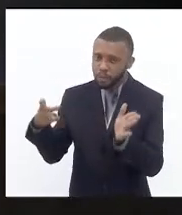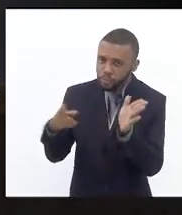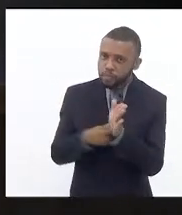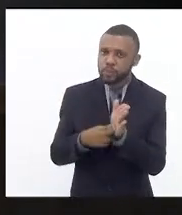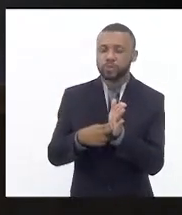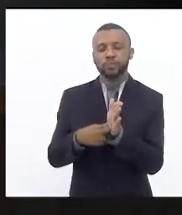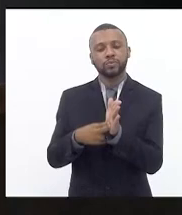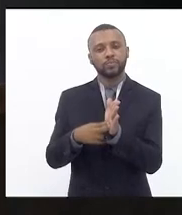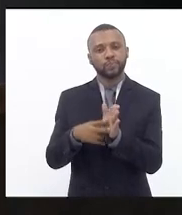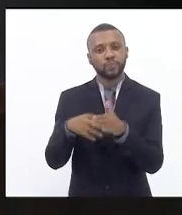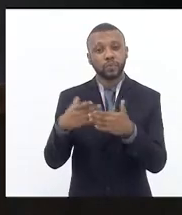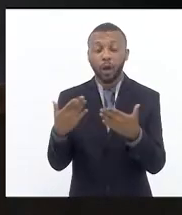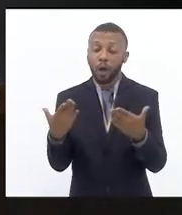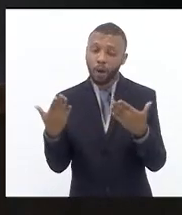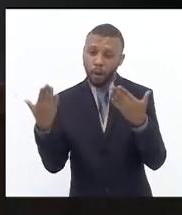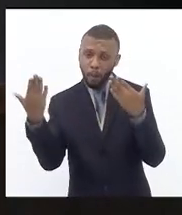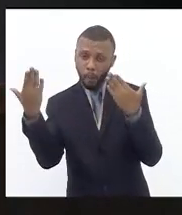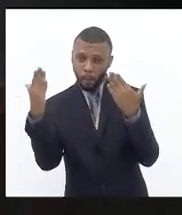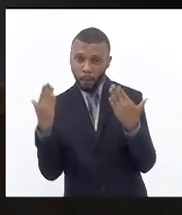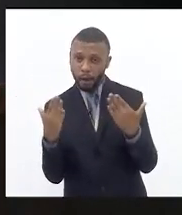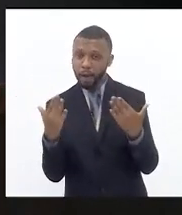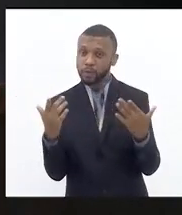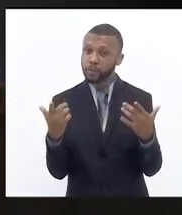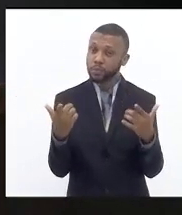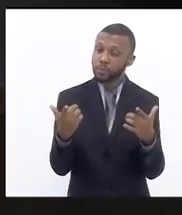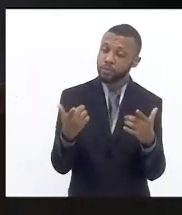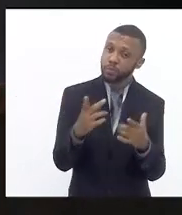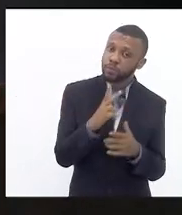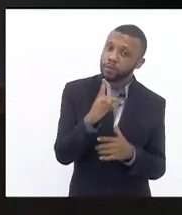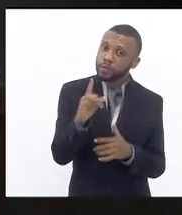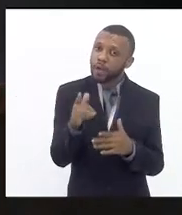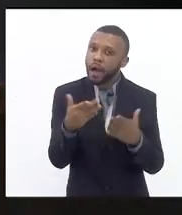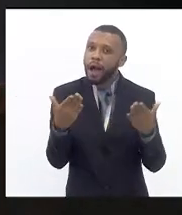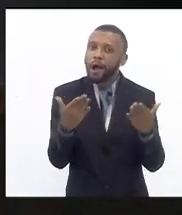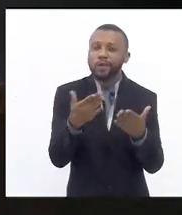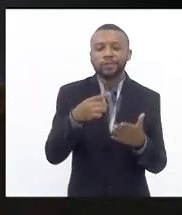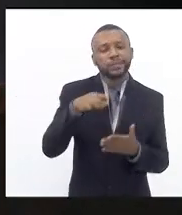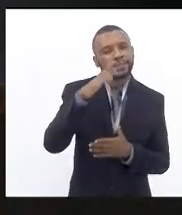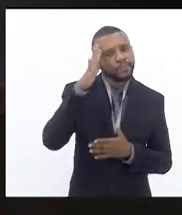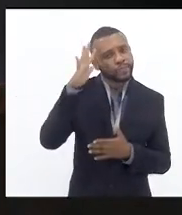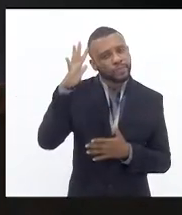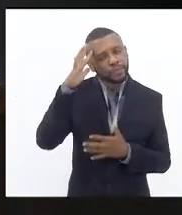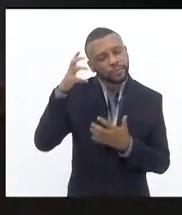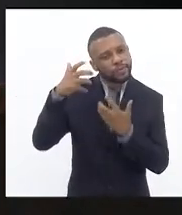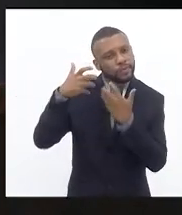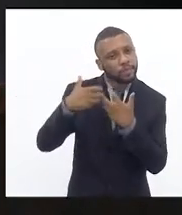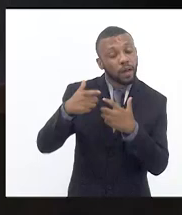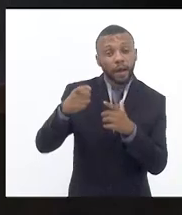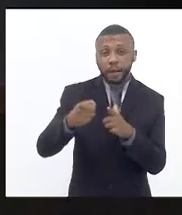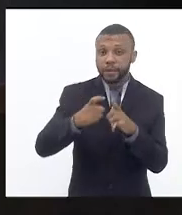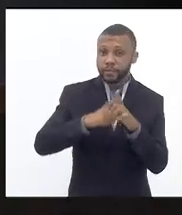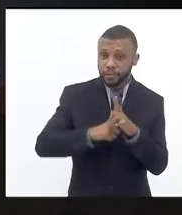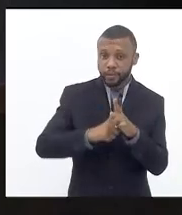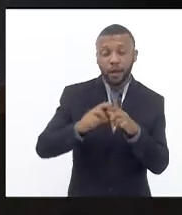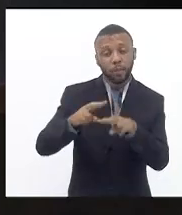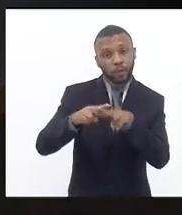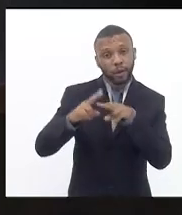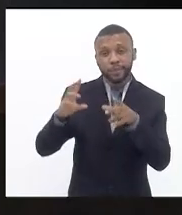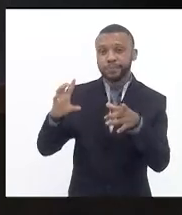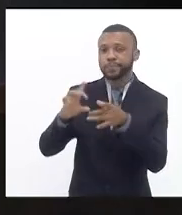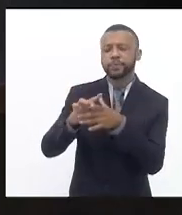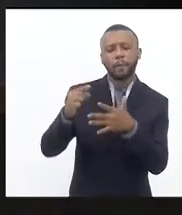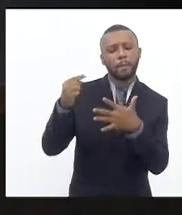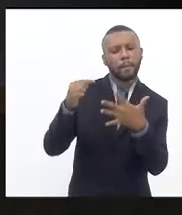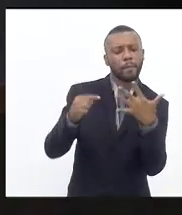com isso para os dias de hoje vocês imaginam que boa parte da dívida também é fruto dias e fruto de uma série